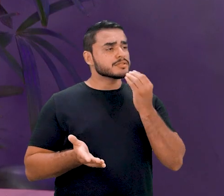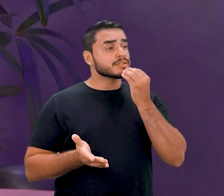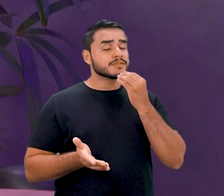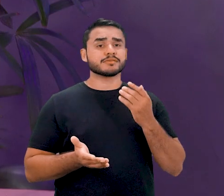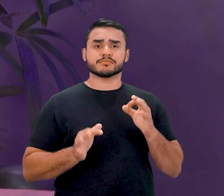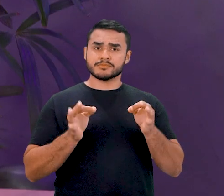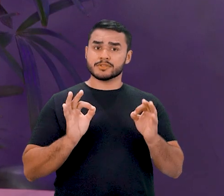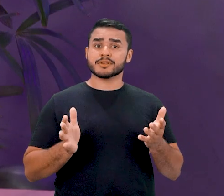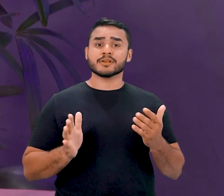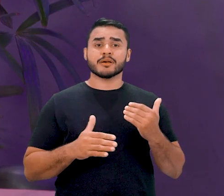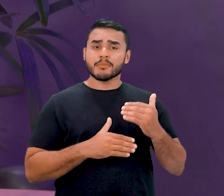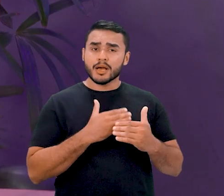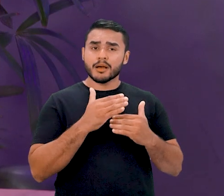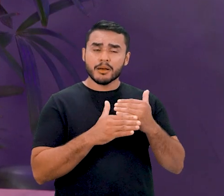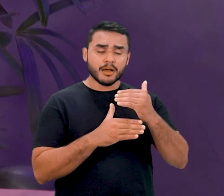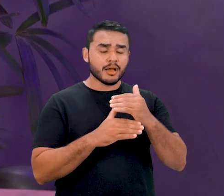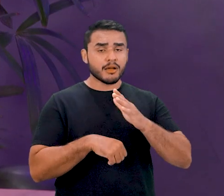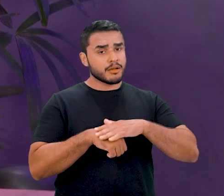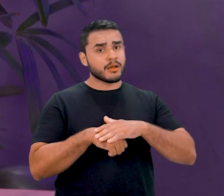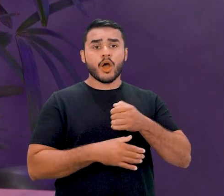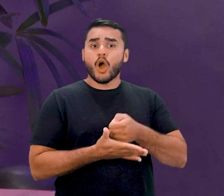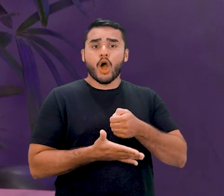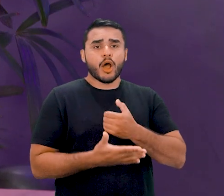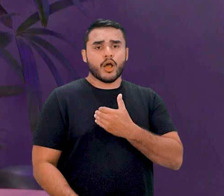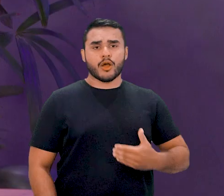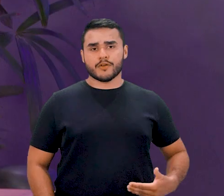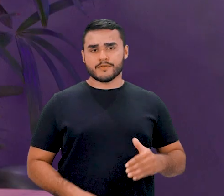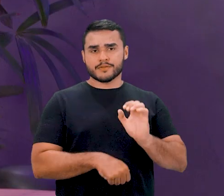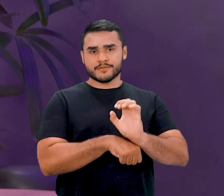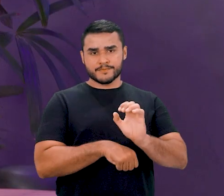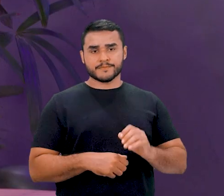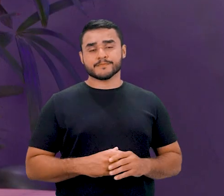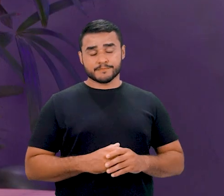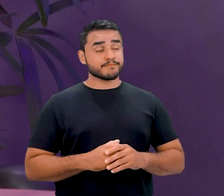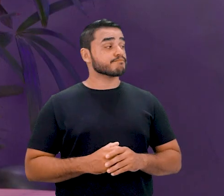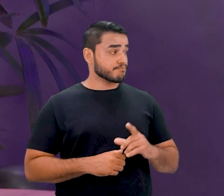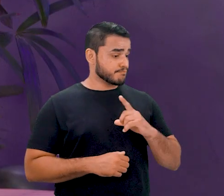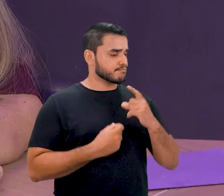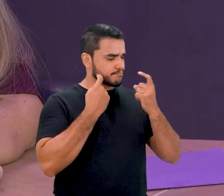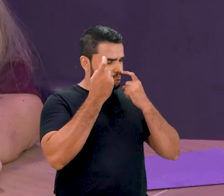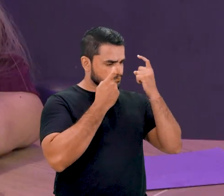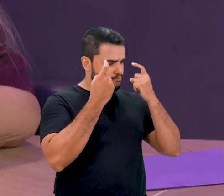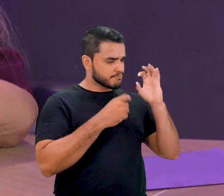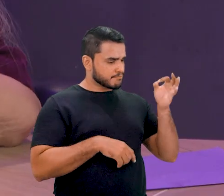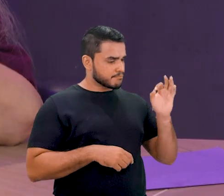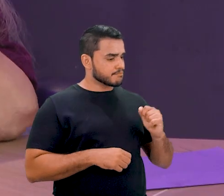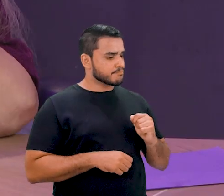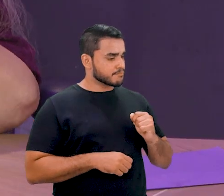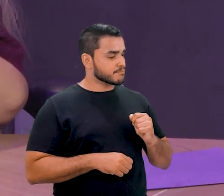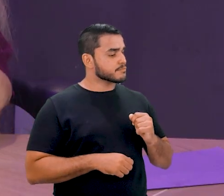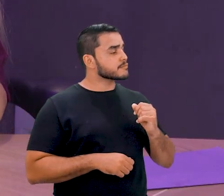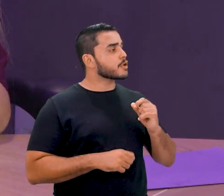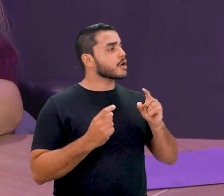porque a gente sabe que não é mais do que a nossa obrigação. Mas a gente tem se preocupado bastante, assim, com